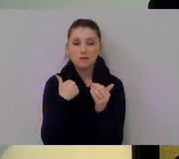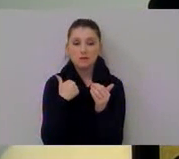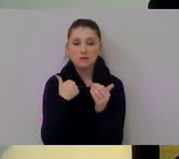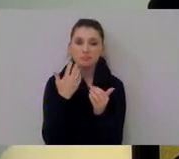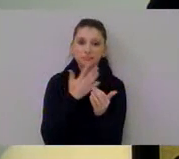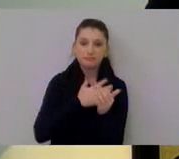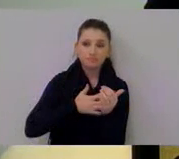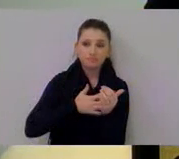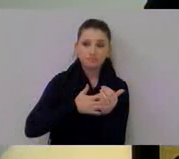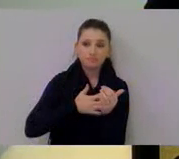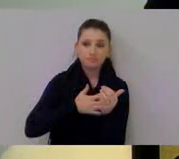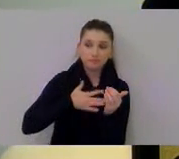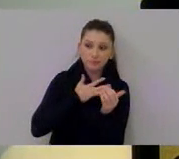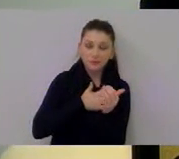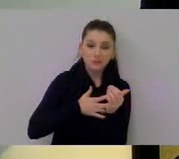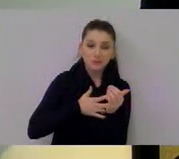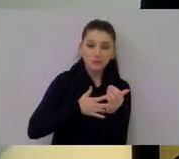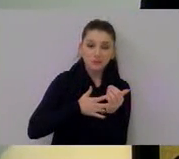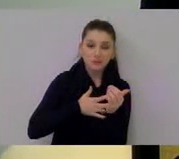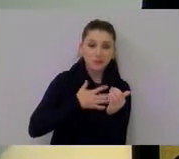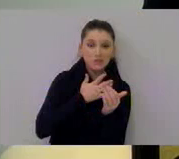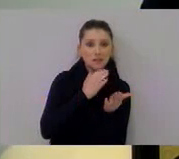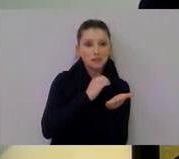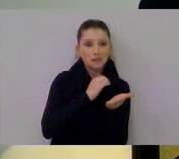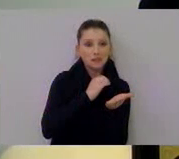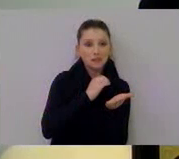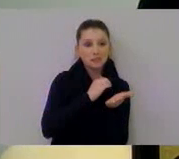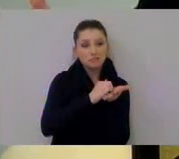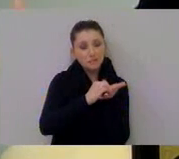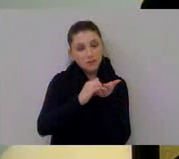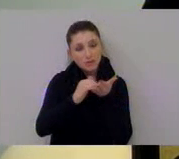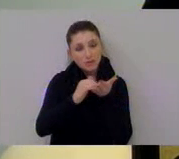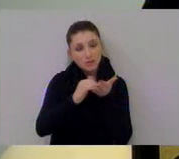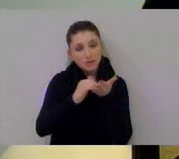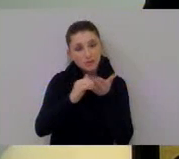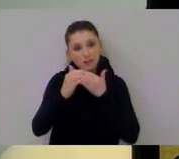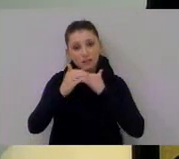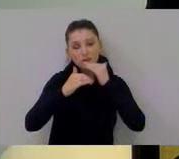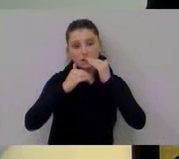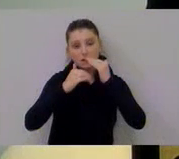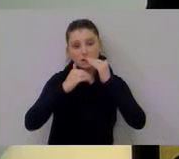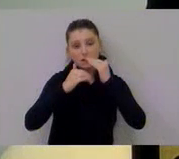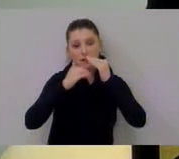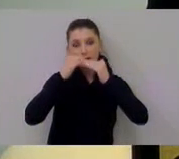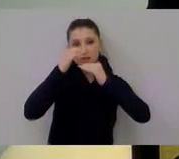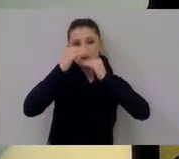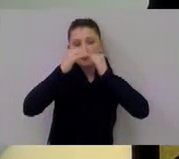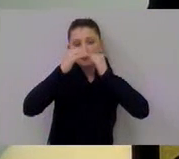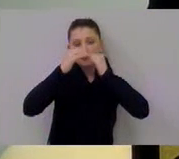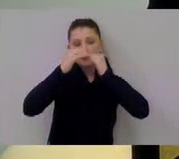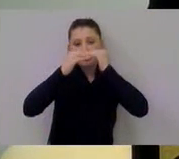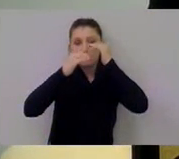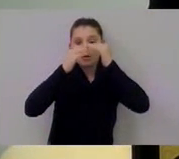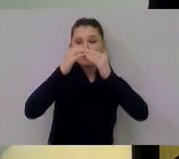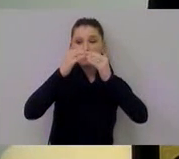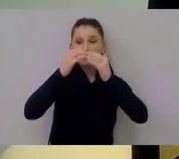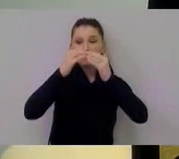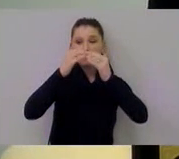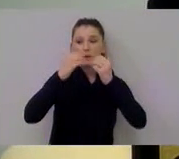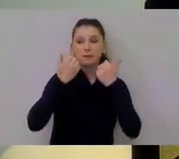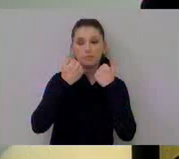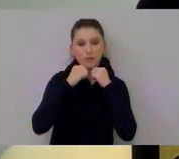de Obra um ofício dessa casa, em nome dessa